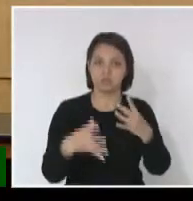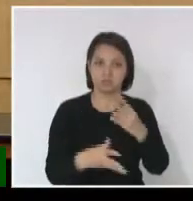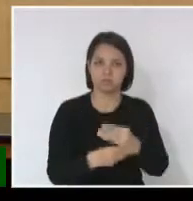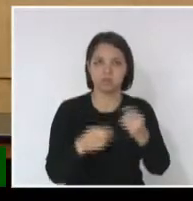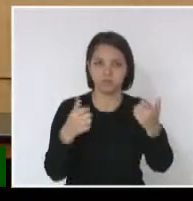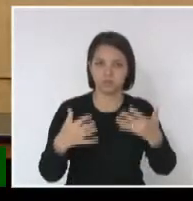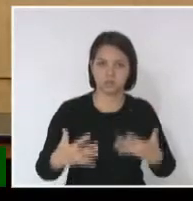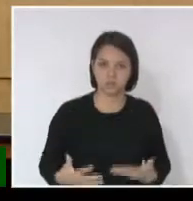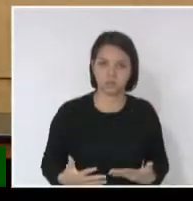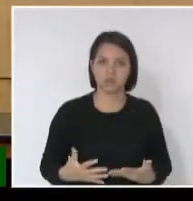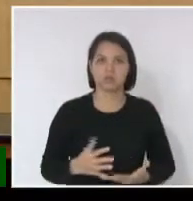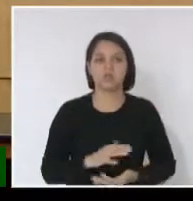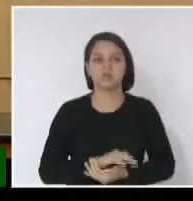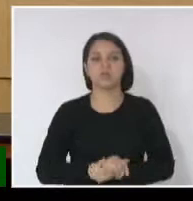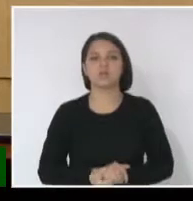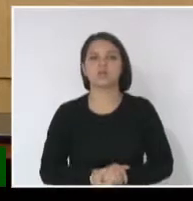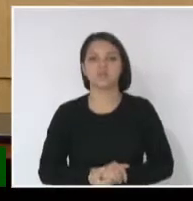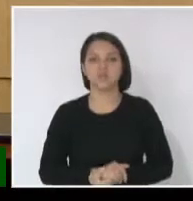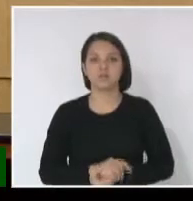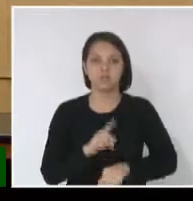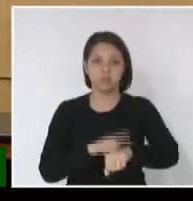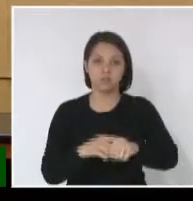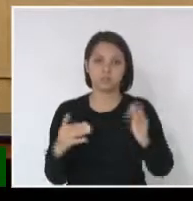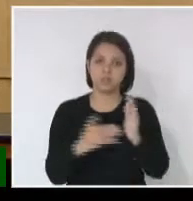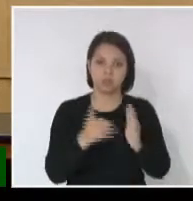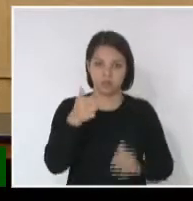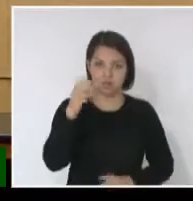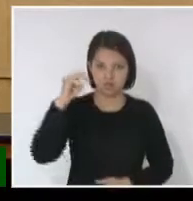palavra, deputado Padre Pedro Baldiceiro, pelo tempo de até 10 minutos,